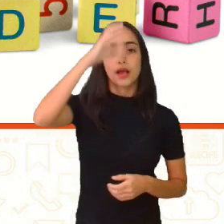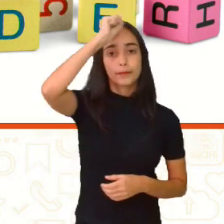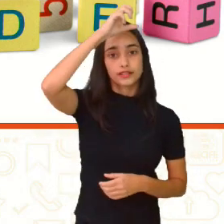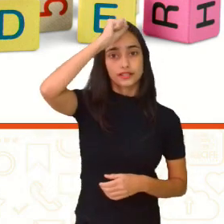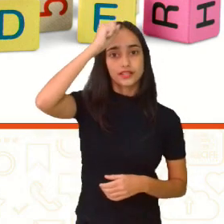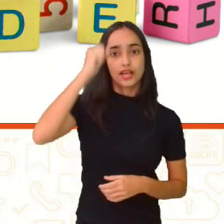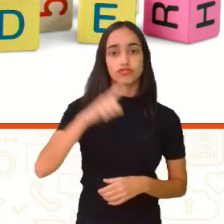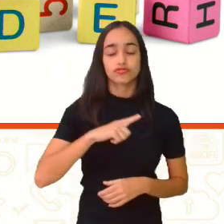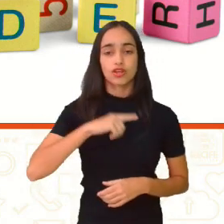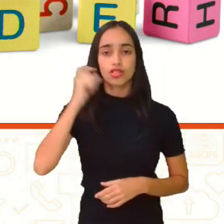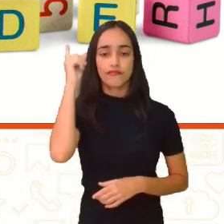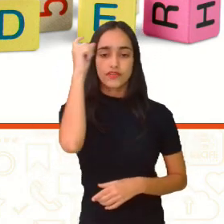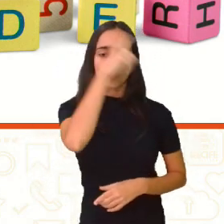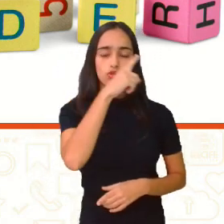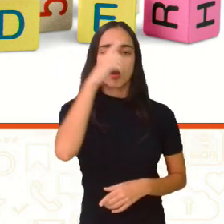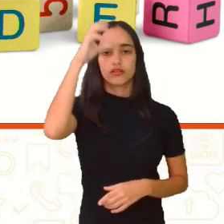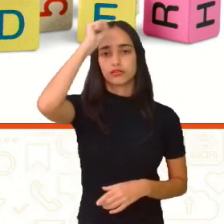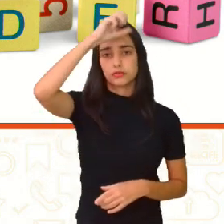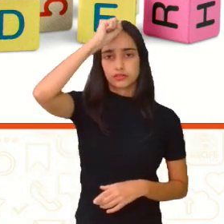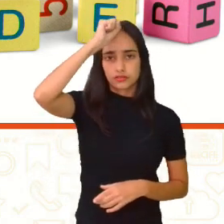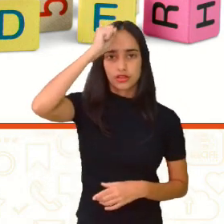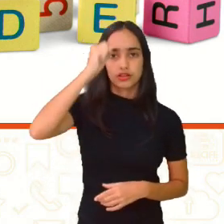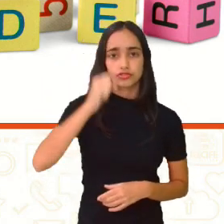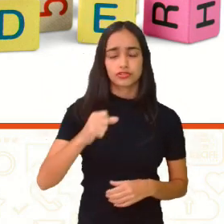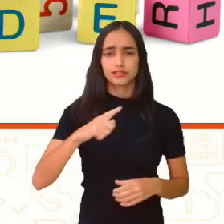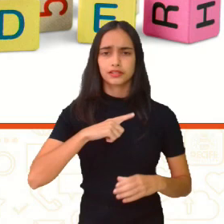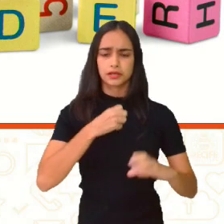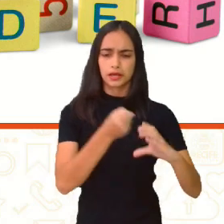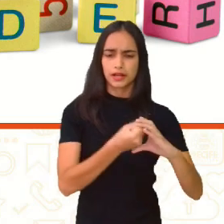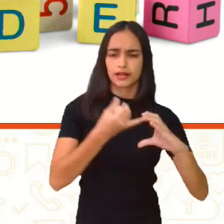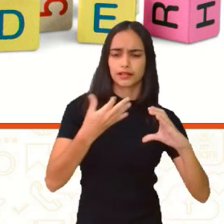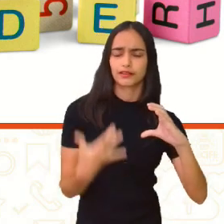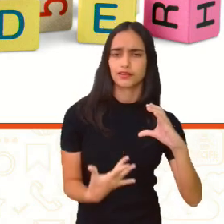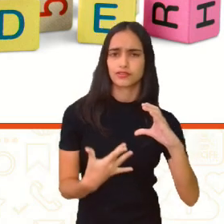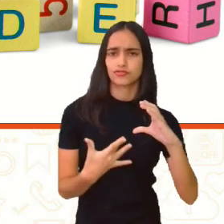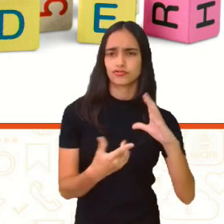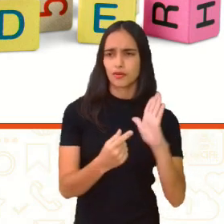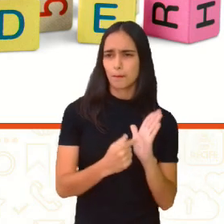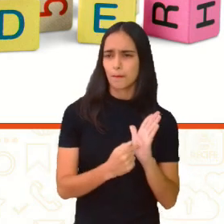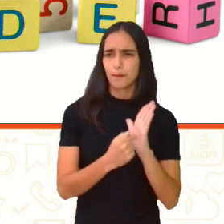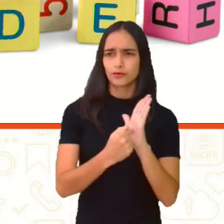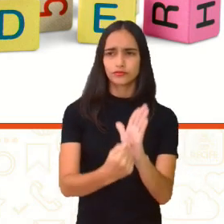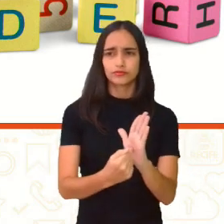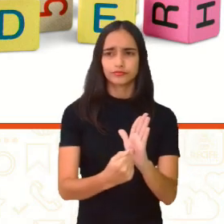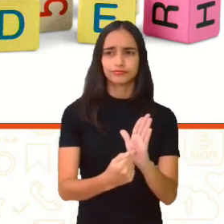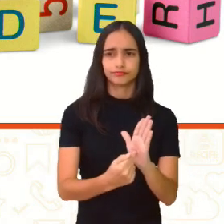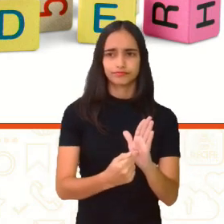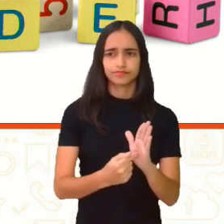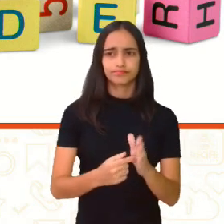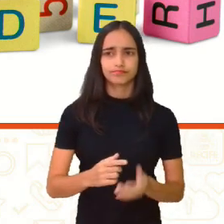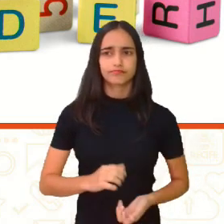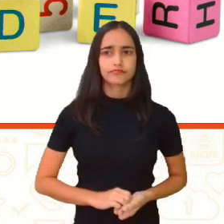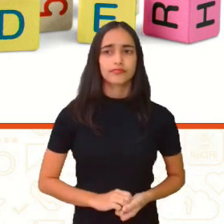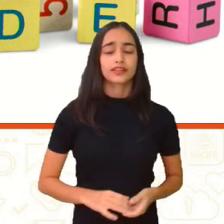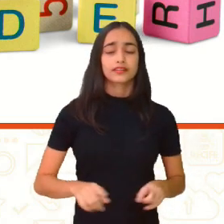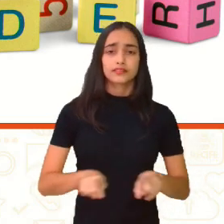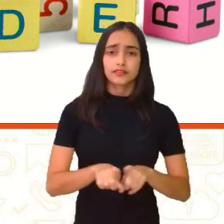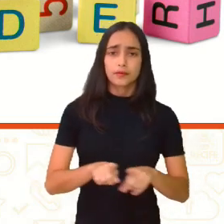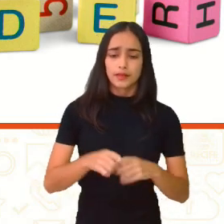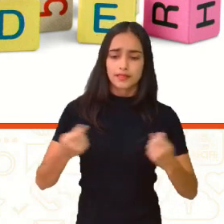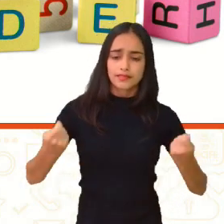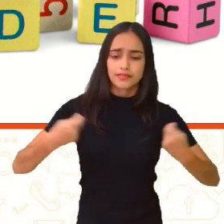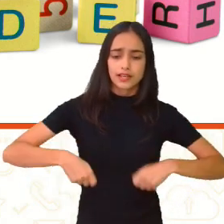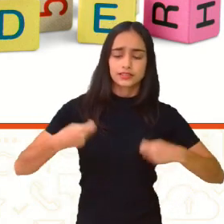né, onde características muito específicas ficam evidentes. E a partir dessas características, necessidades que ficam